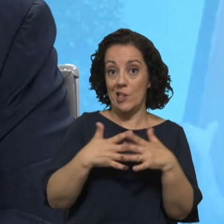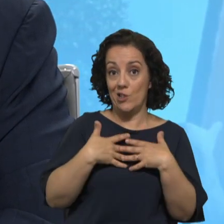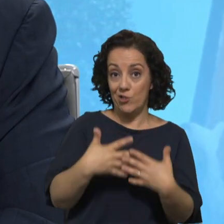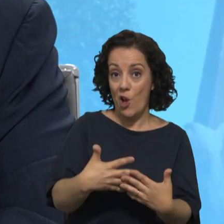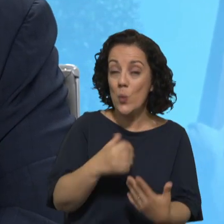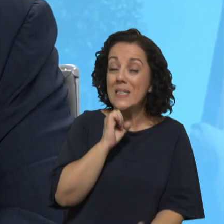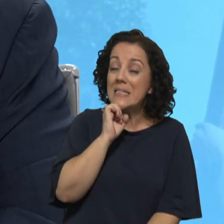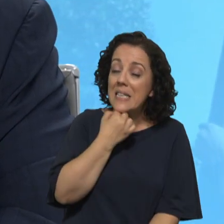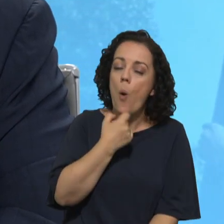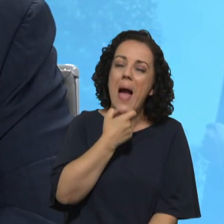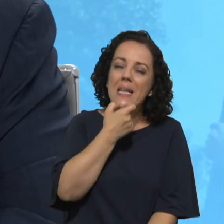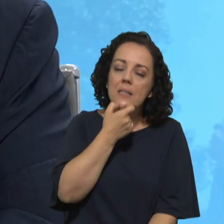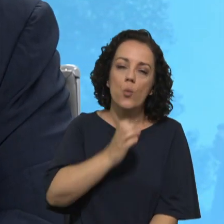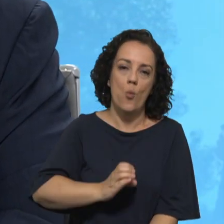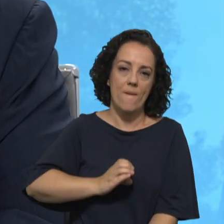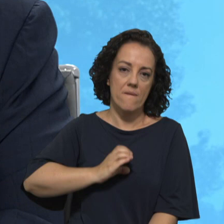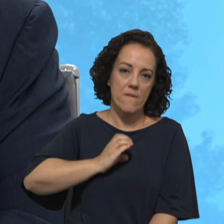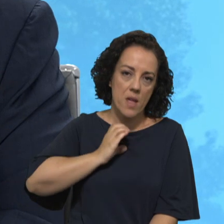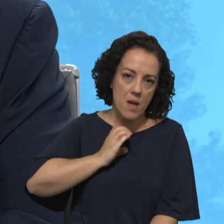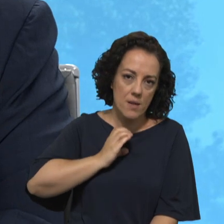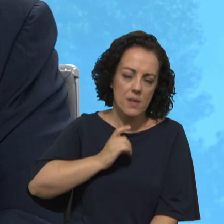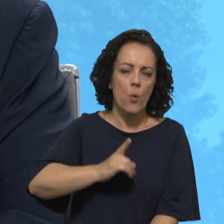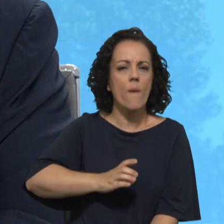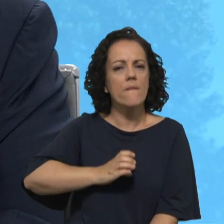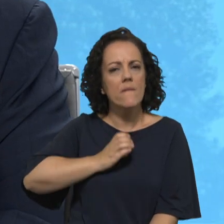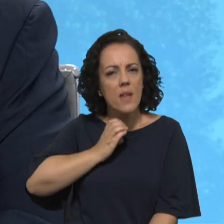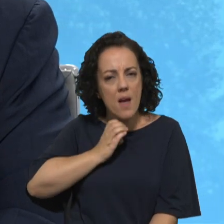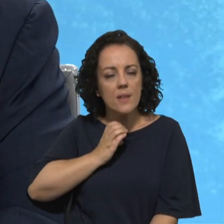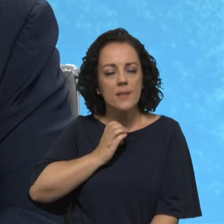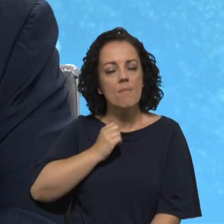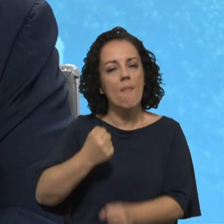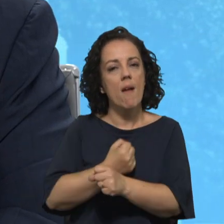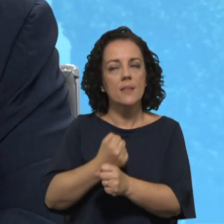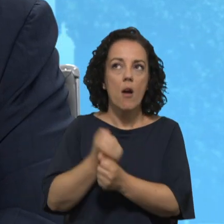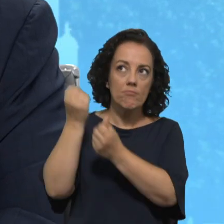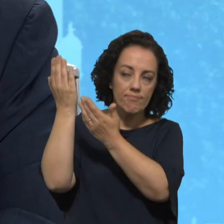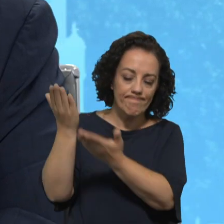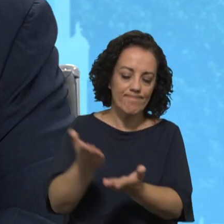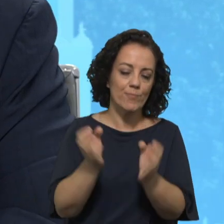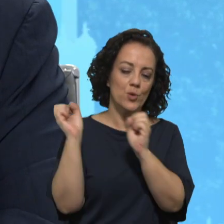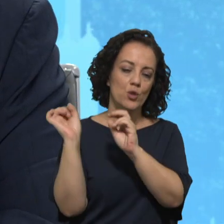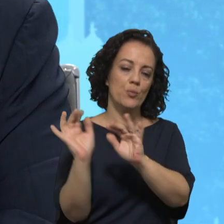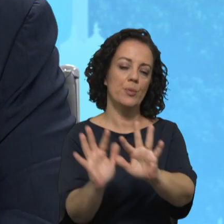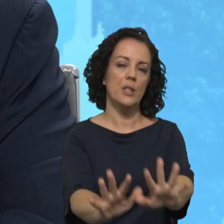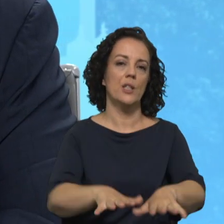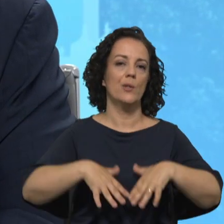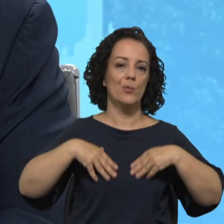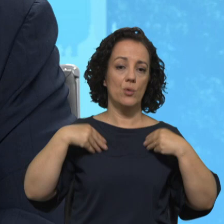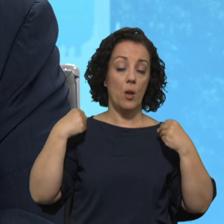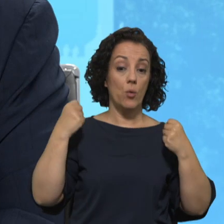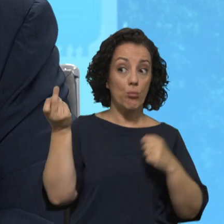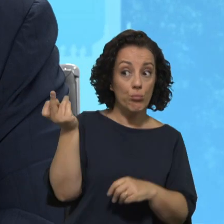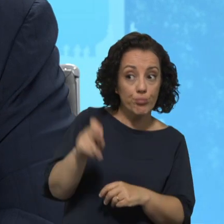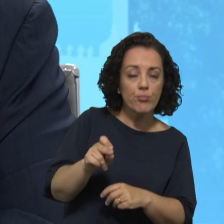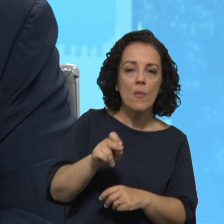confiança e na docilidade à ação do Espírito Santo. A confiança que nos vem da intimidade.